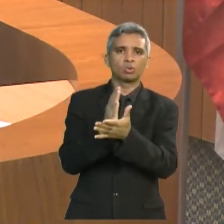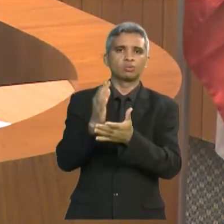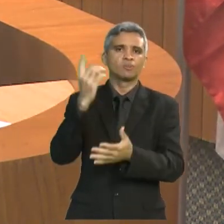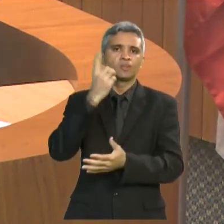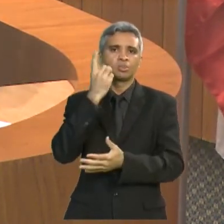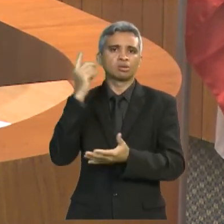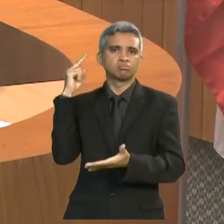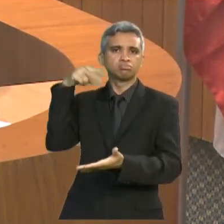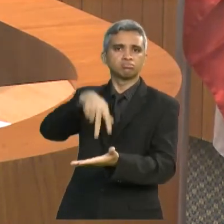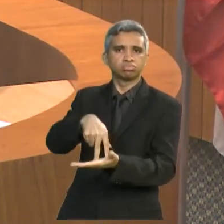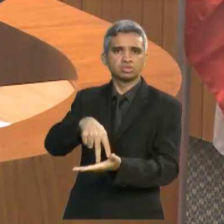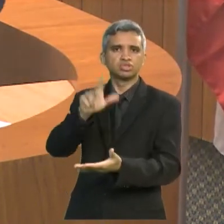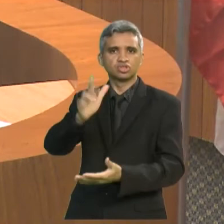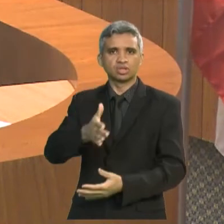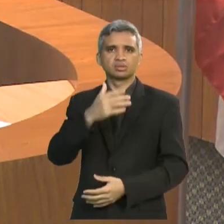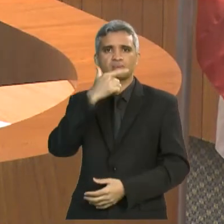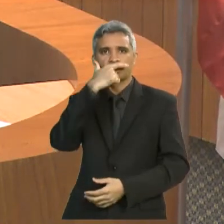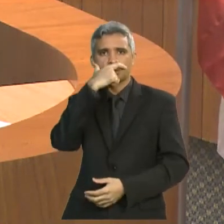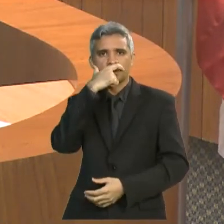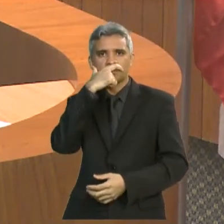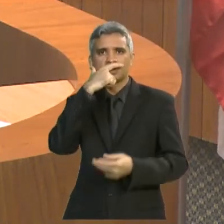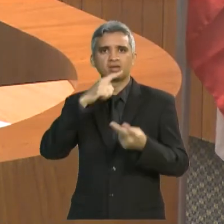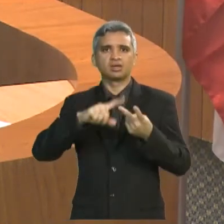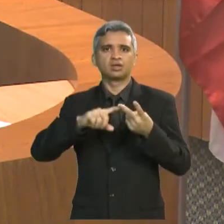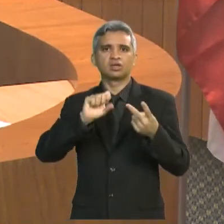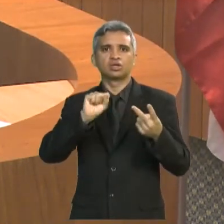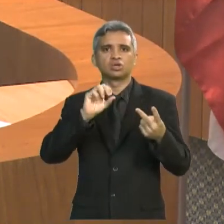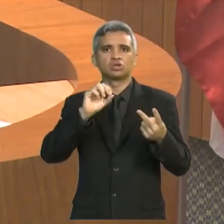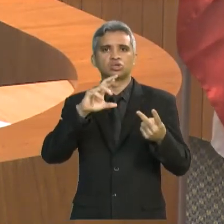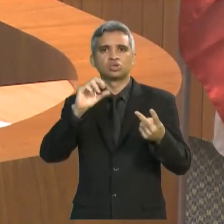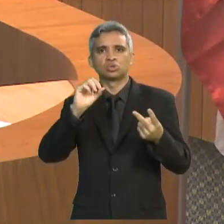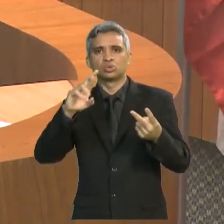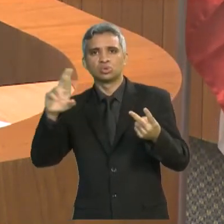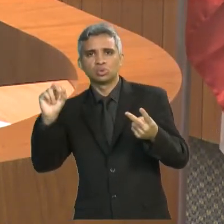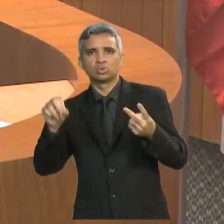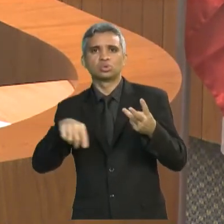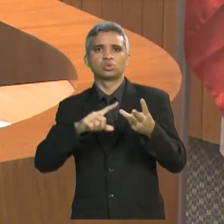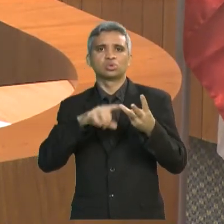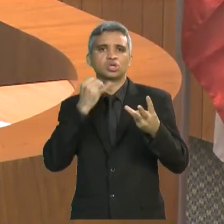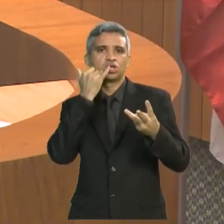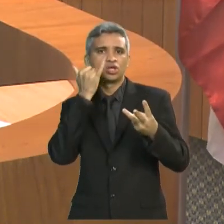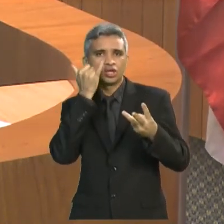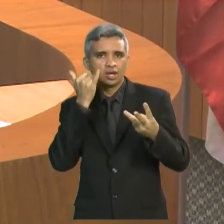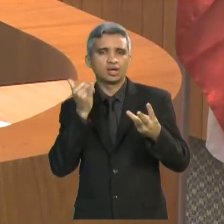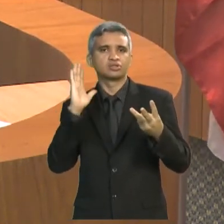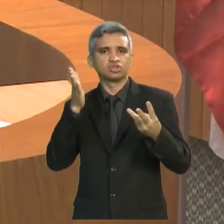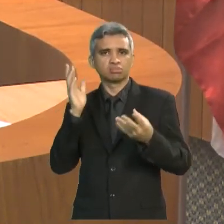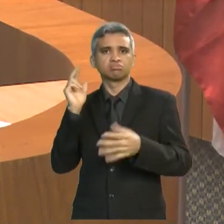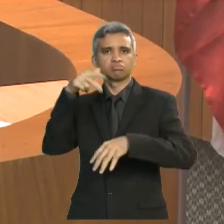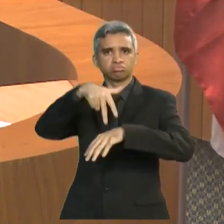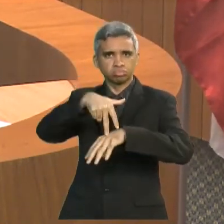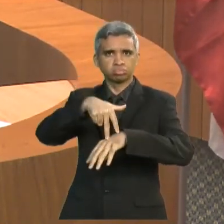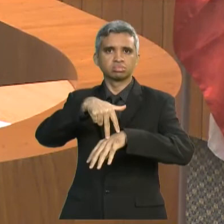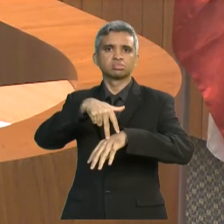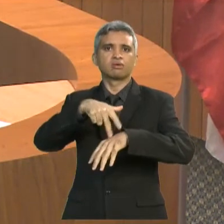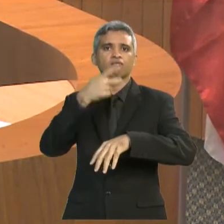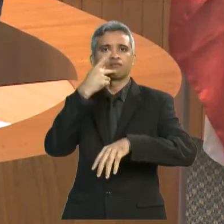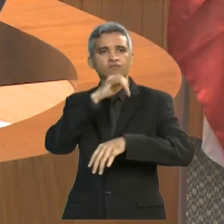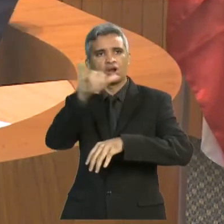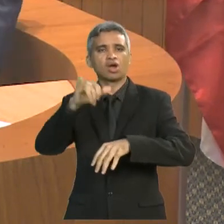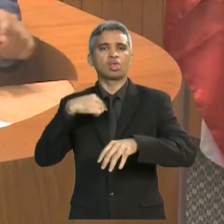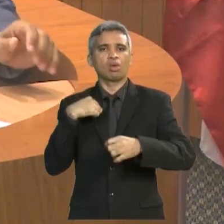assentado saber eles recuperação cor Deputado embreagem Deputado que já era e foi e